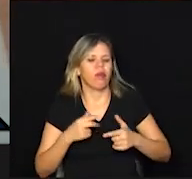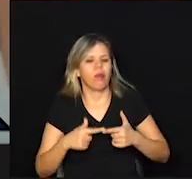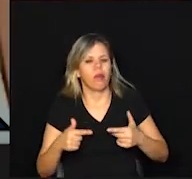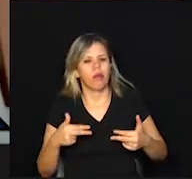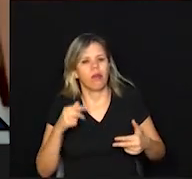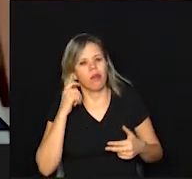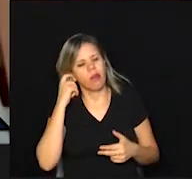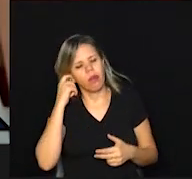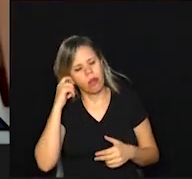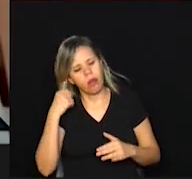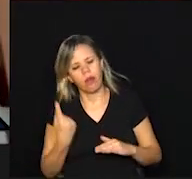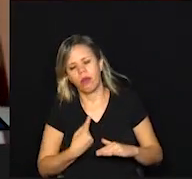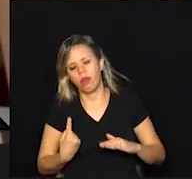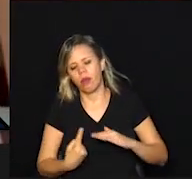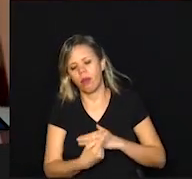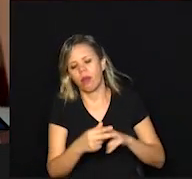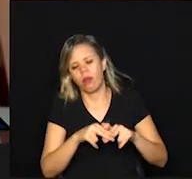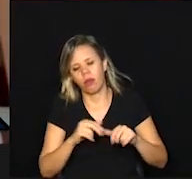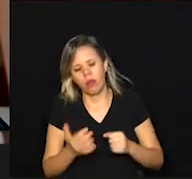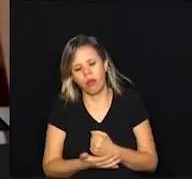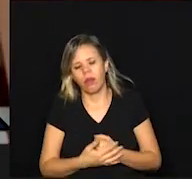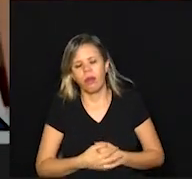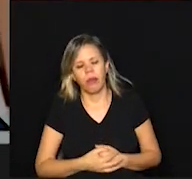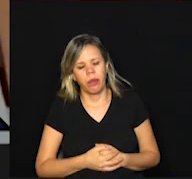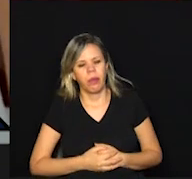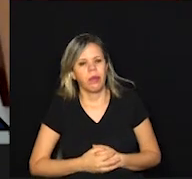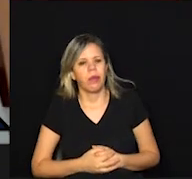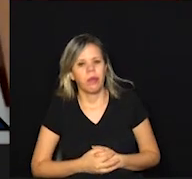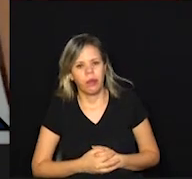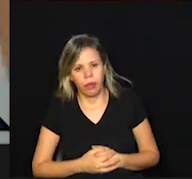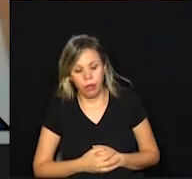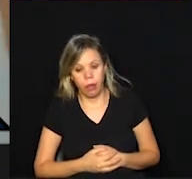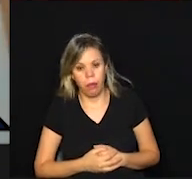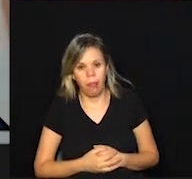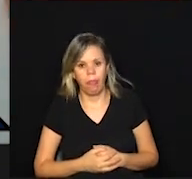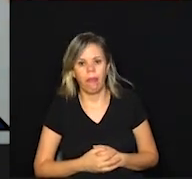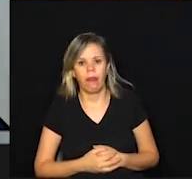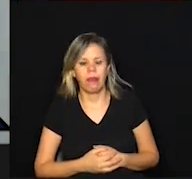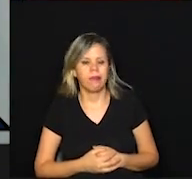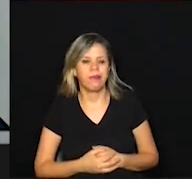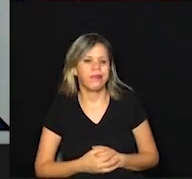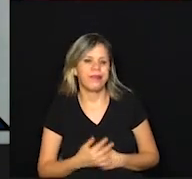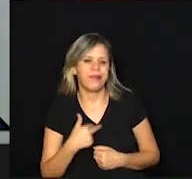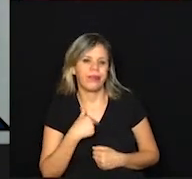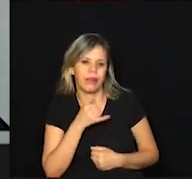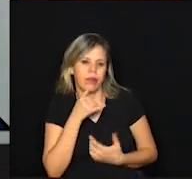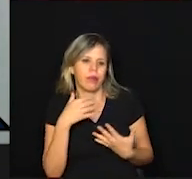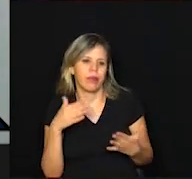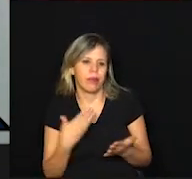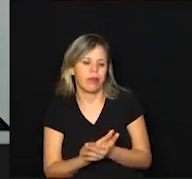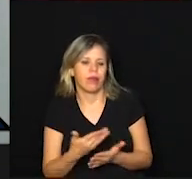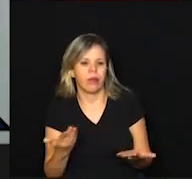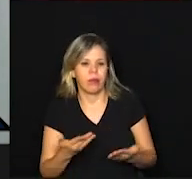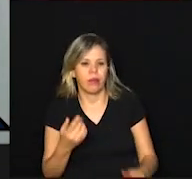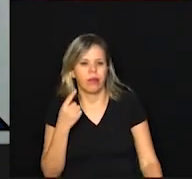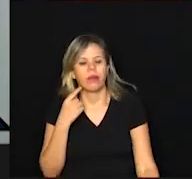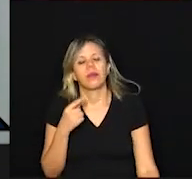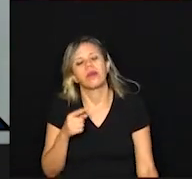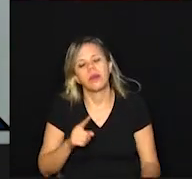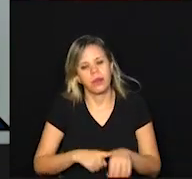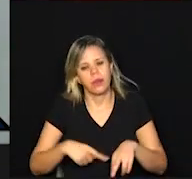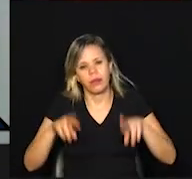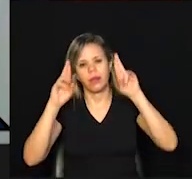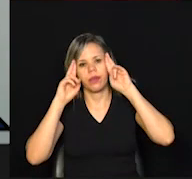de isolamento social provocadas Oi Bia então em um justificado até o presente momento com